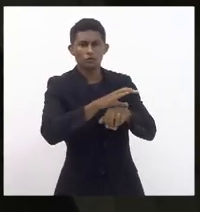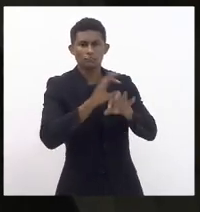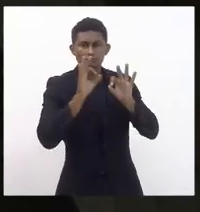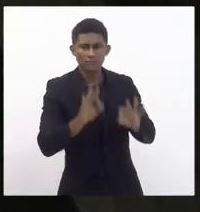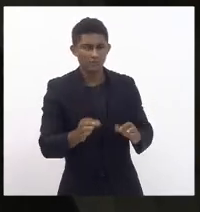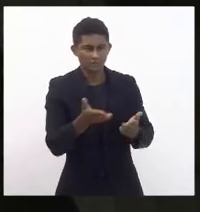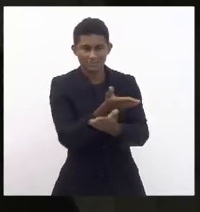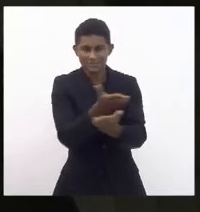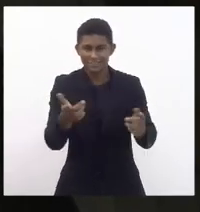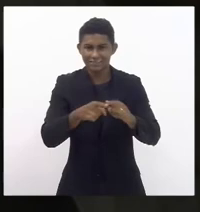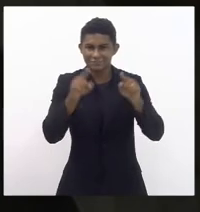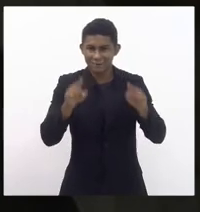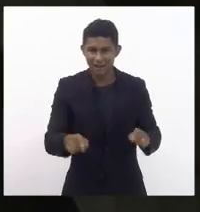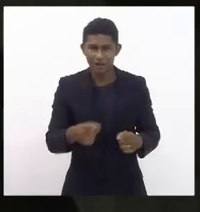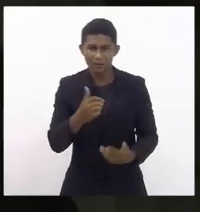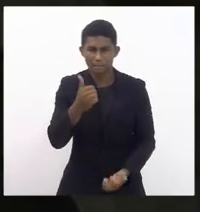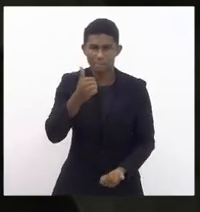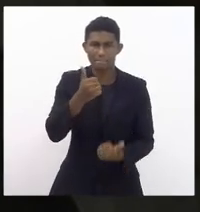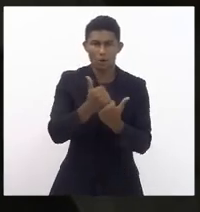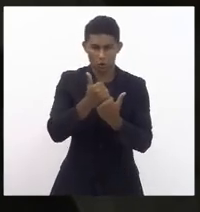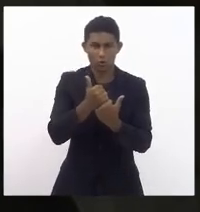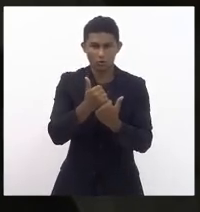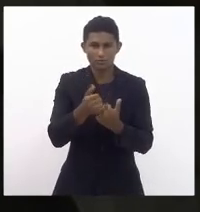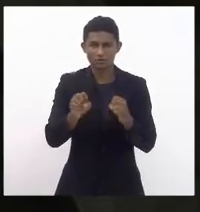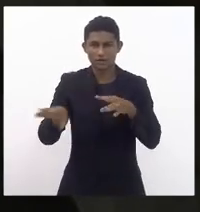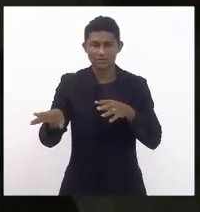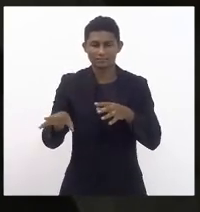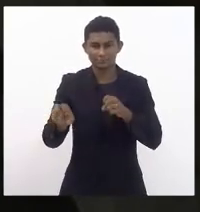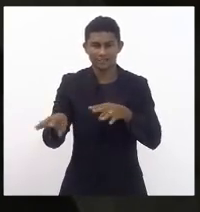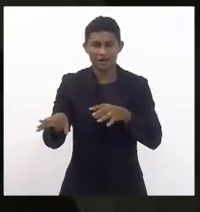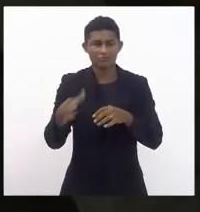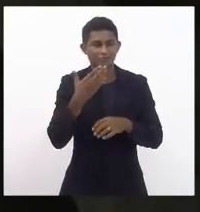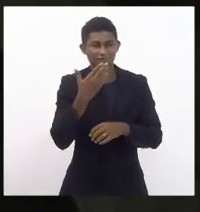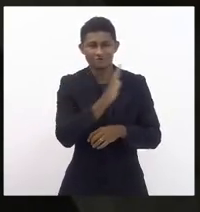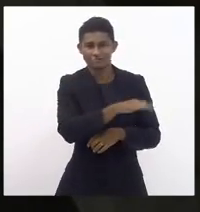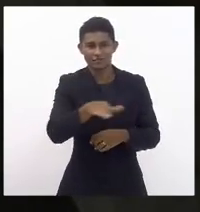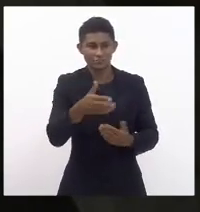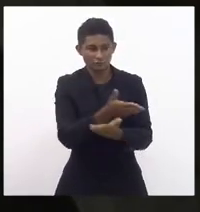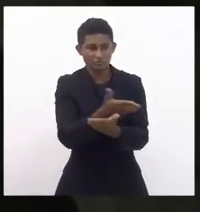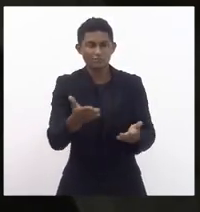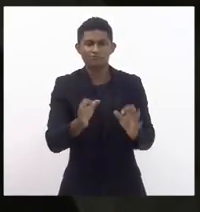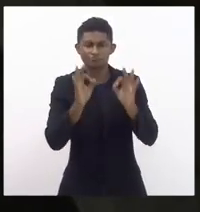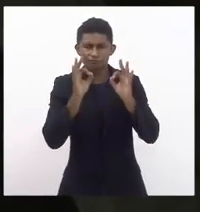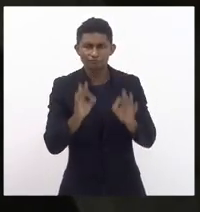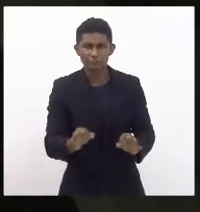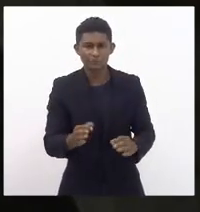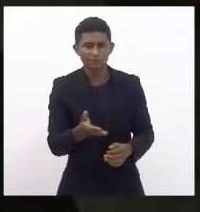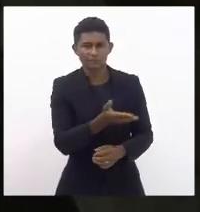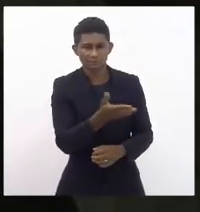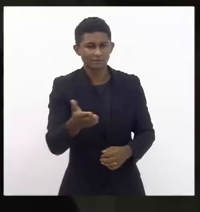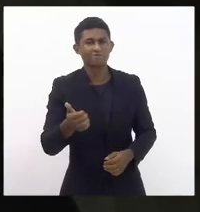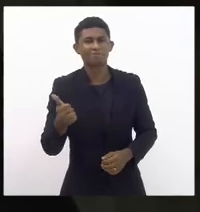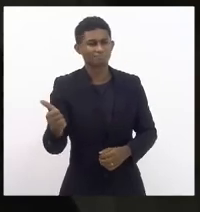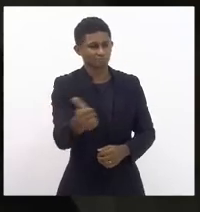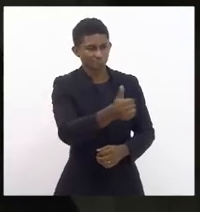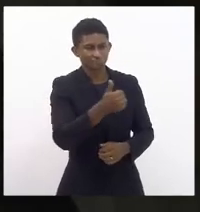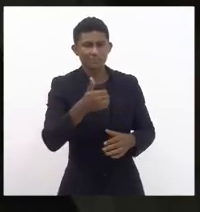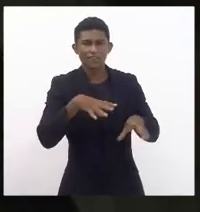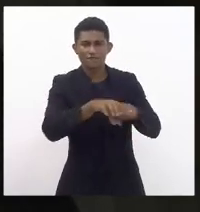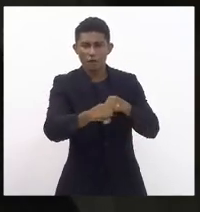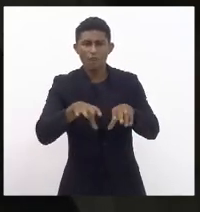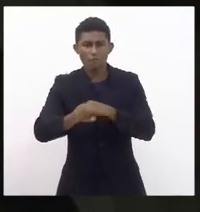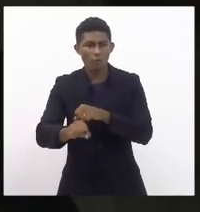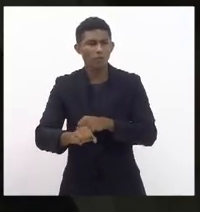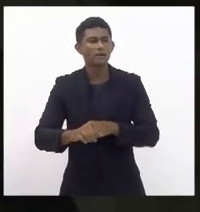a esses profissionais de apoio da educação infantil em São Paulo o reconhecimento para todos os efeitos da tua condição da sua